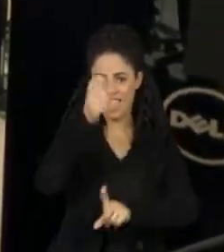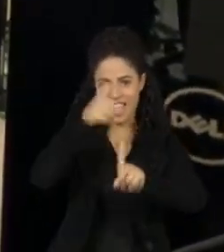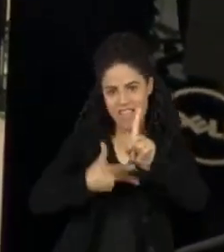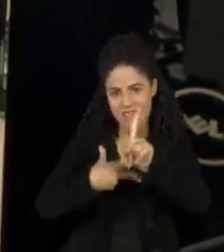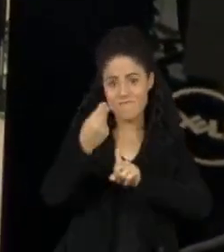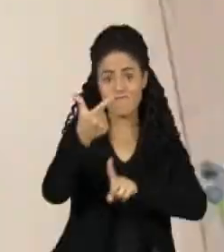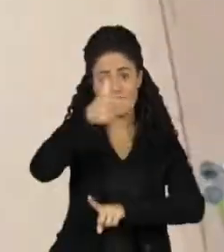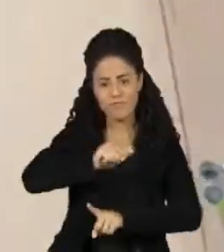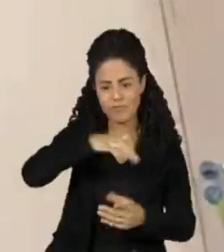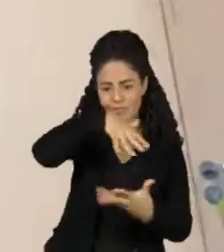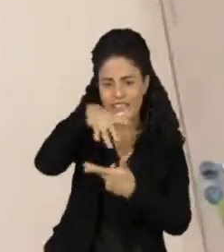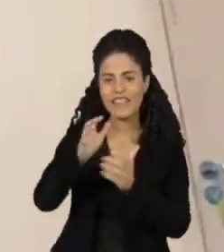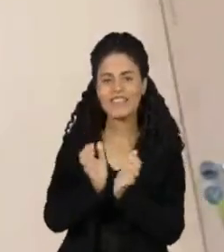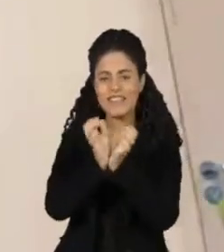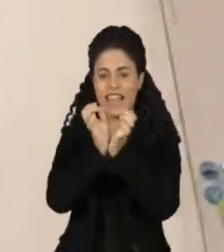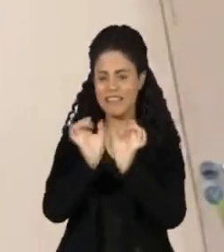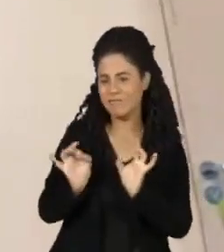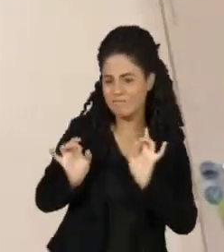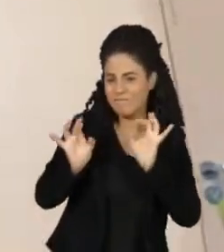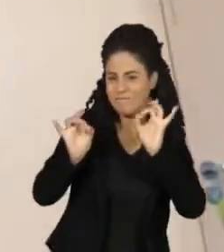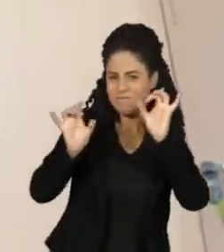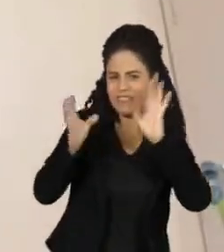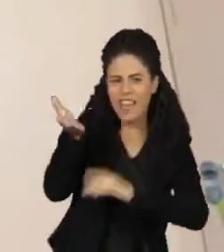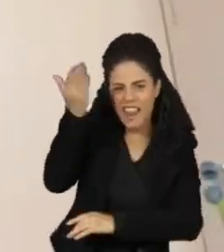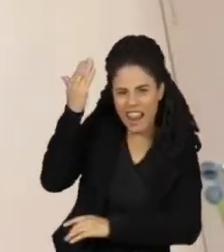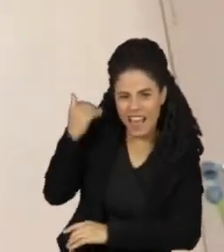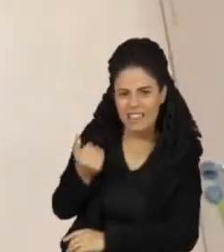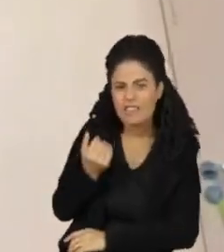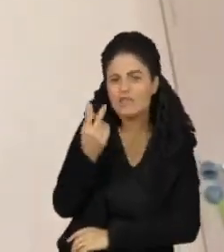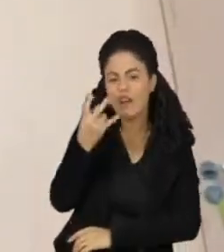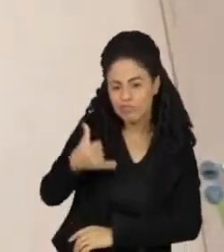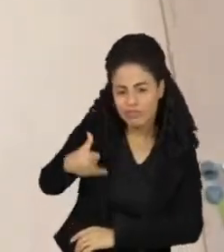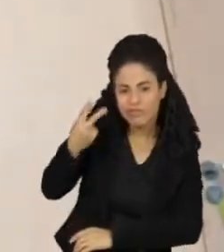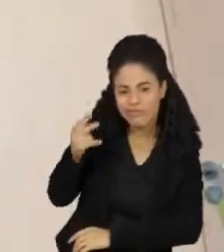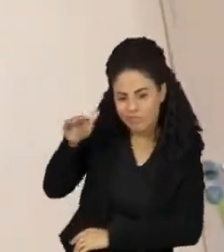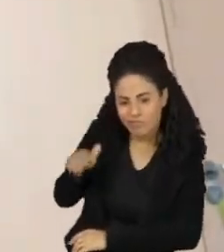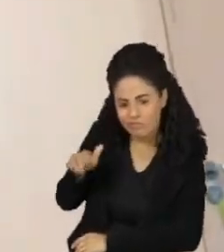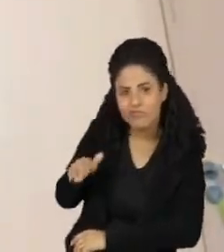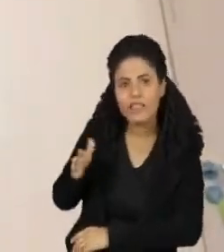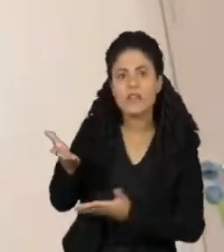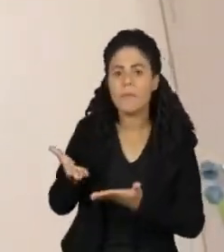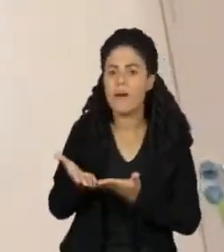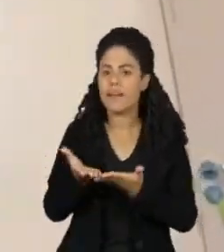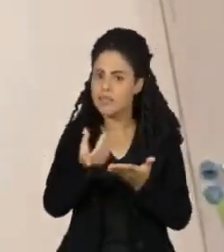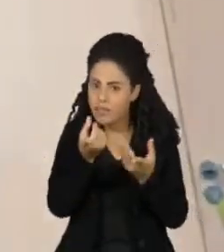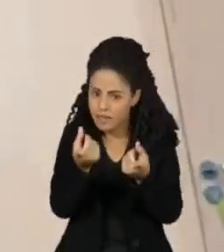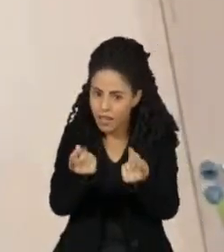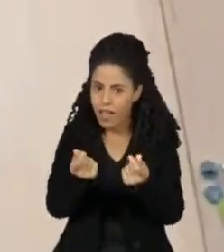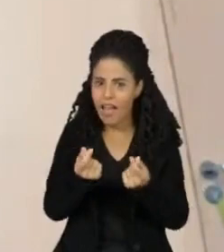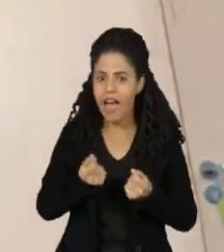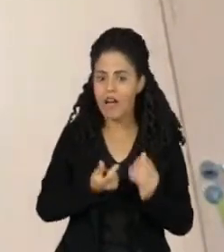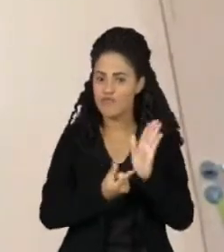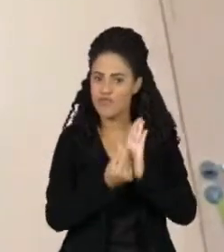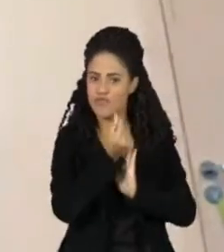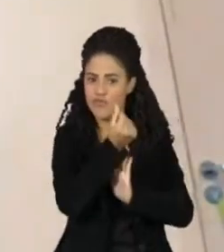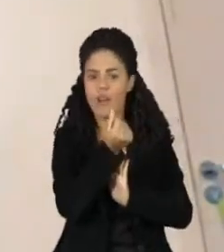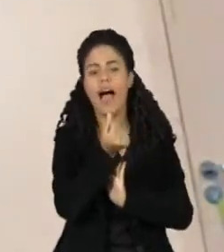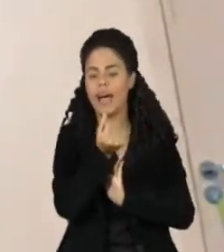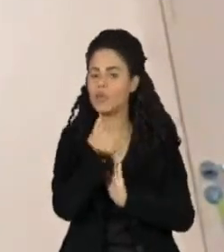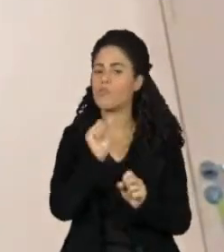especial já que no pente ele tinha apenas dois anos mas sem comprometer o orçamento depois que acabar a